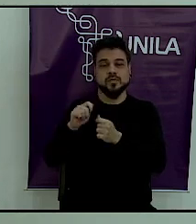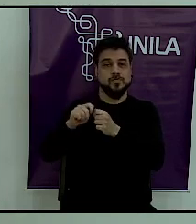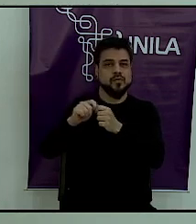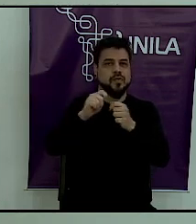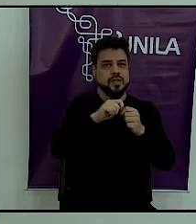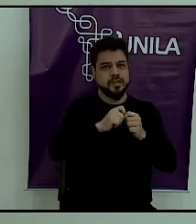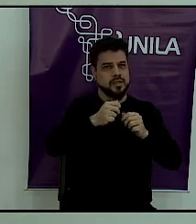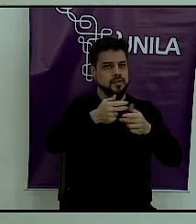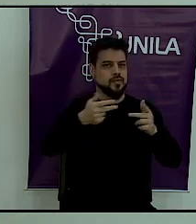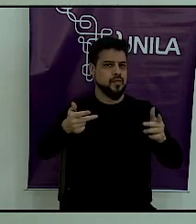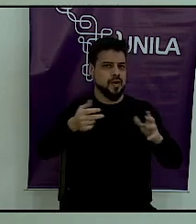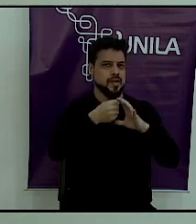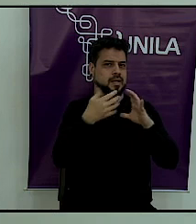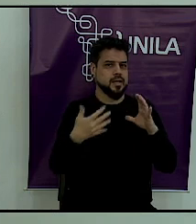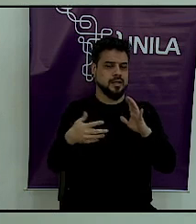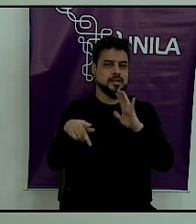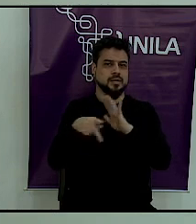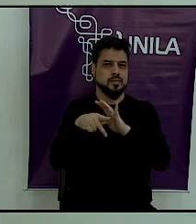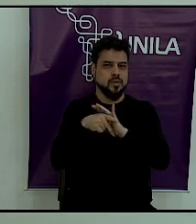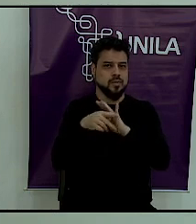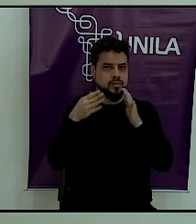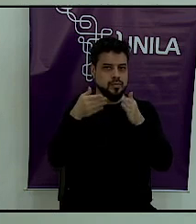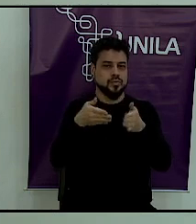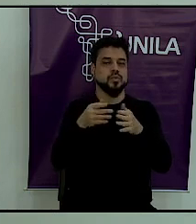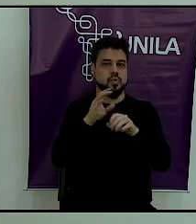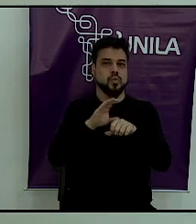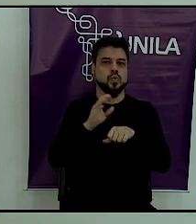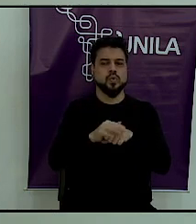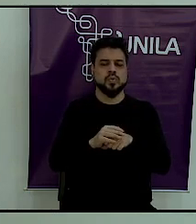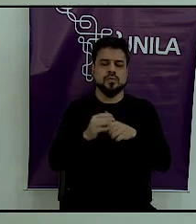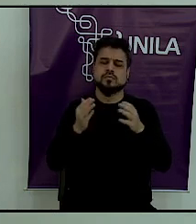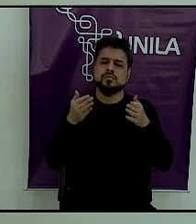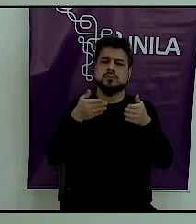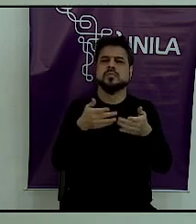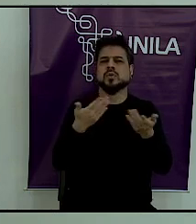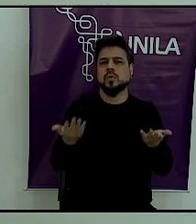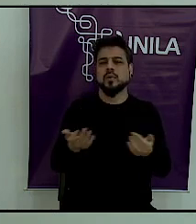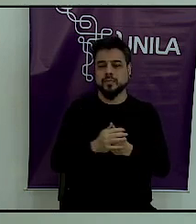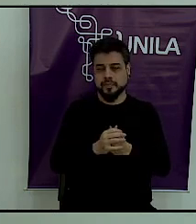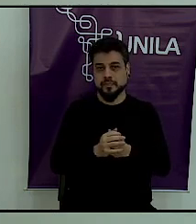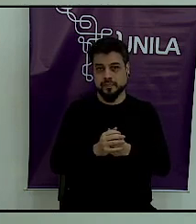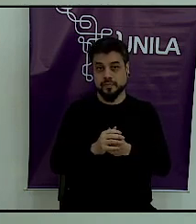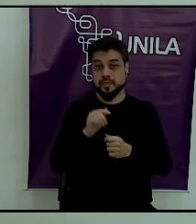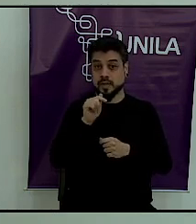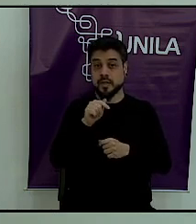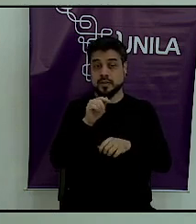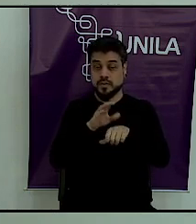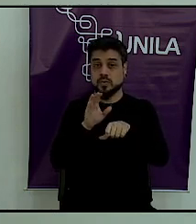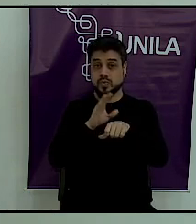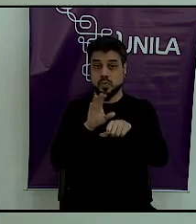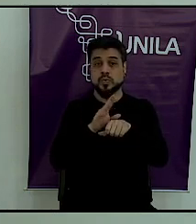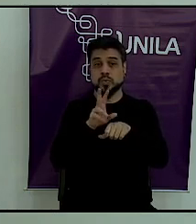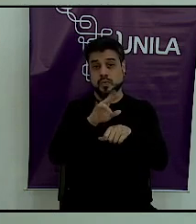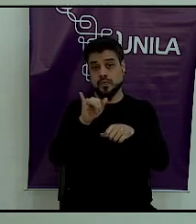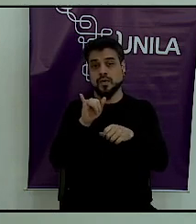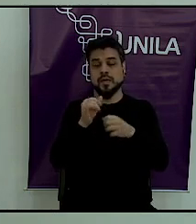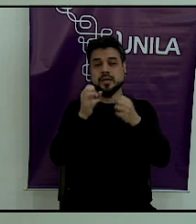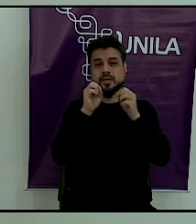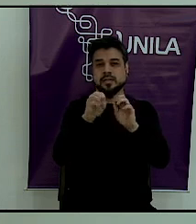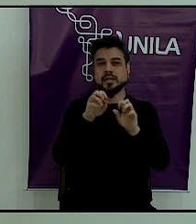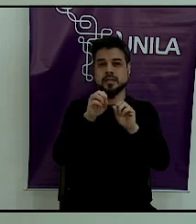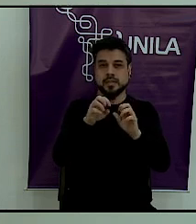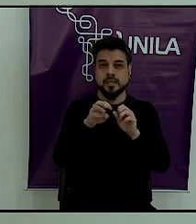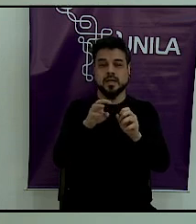caracteriza como especificidades do curso. Quais são essas especificidades? É o fato de que nós trabalharemos com a pedagogia